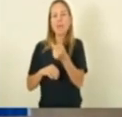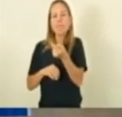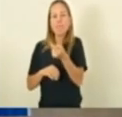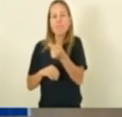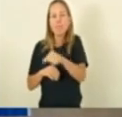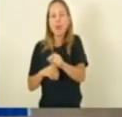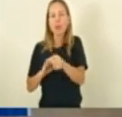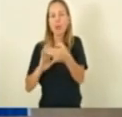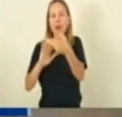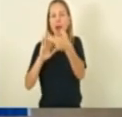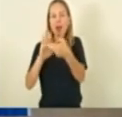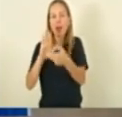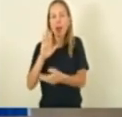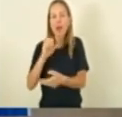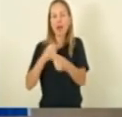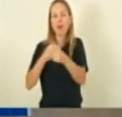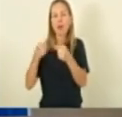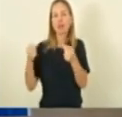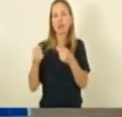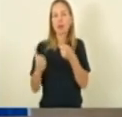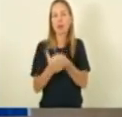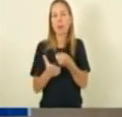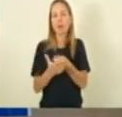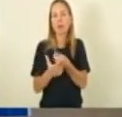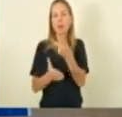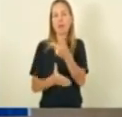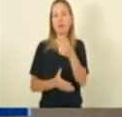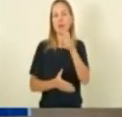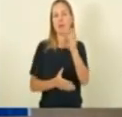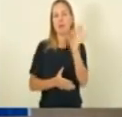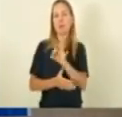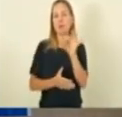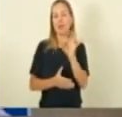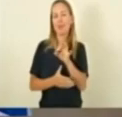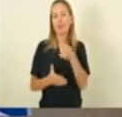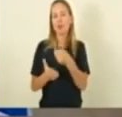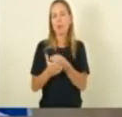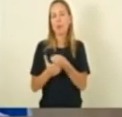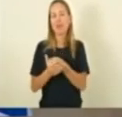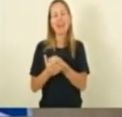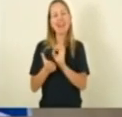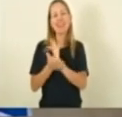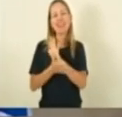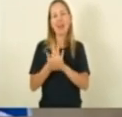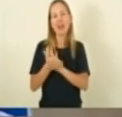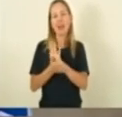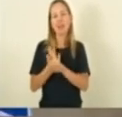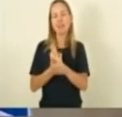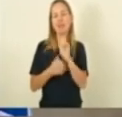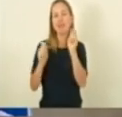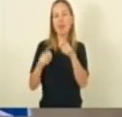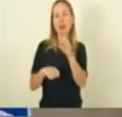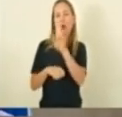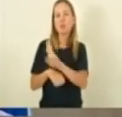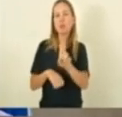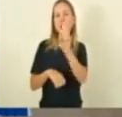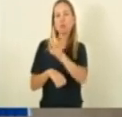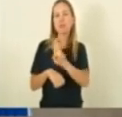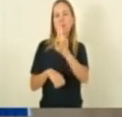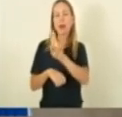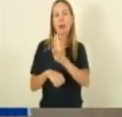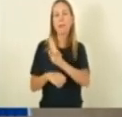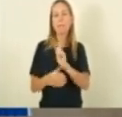que regulamenta o artigo que obriga os 25%, dizendo que esse dinheiro pode ser utilizado